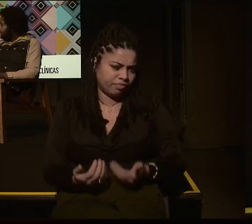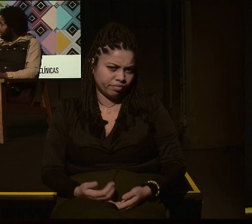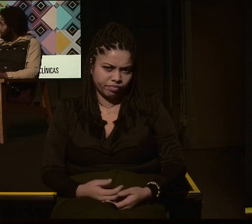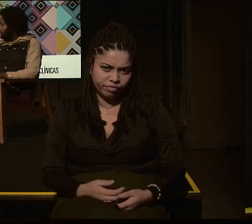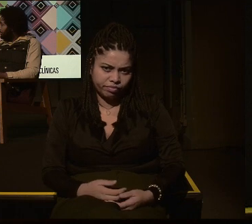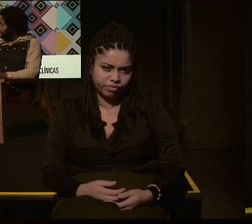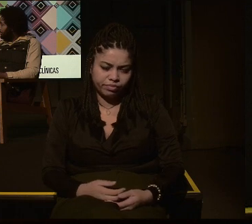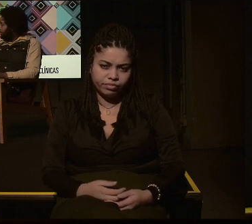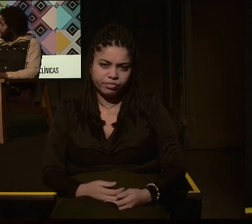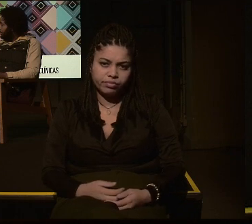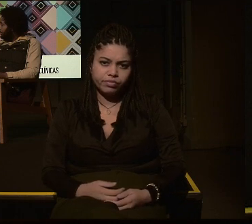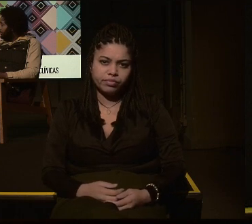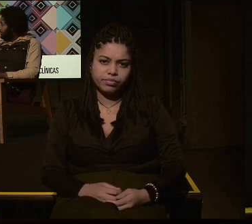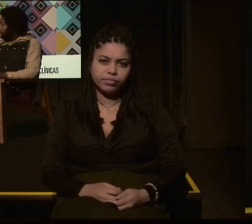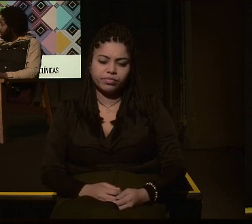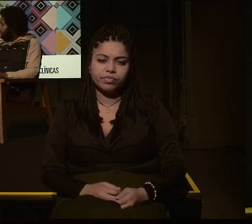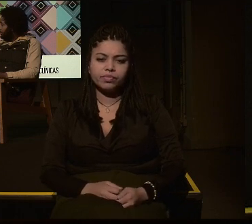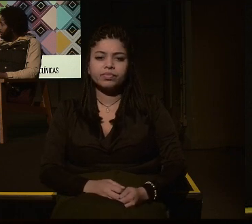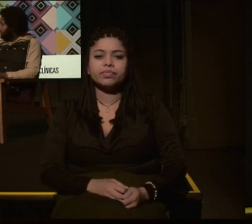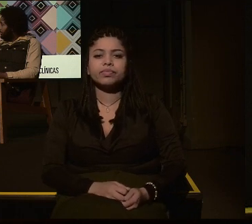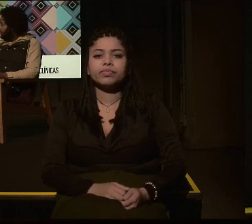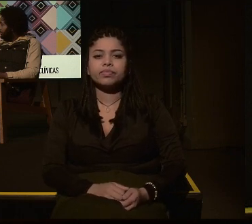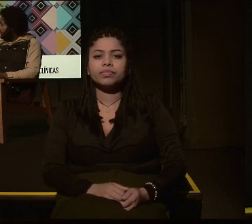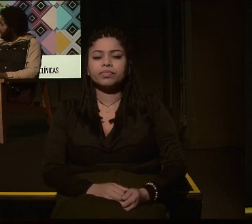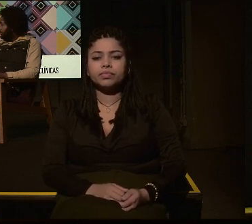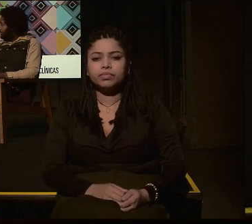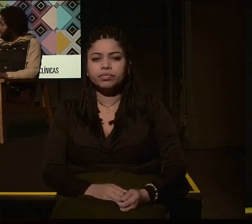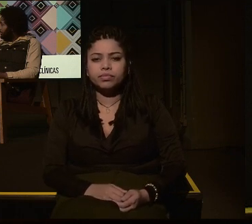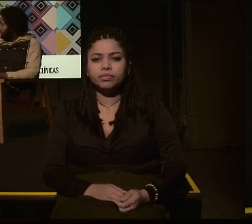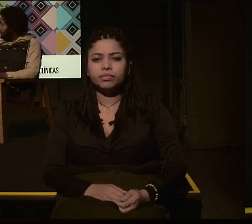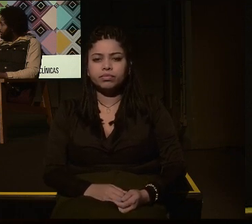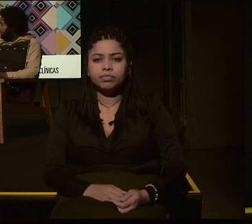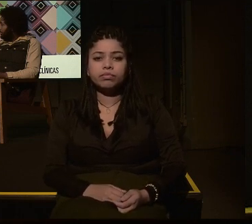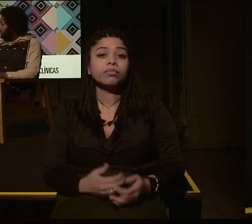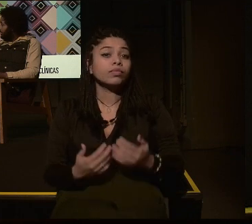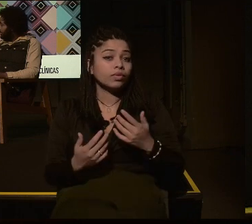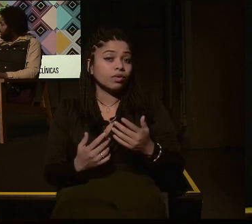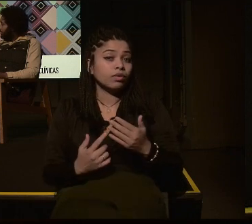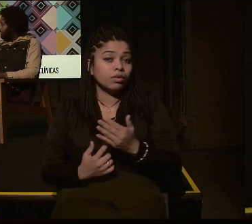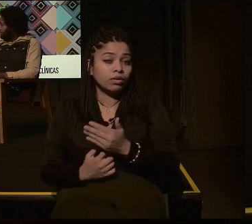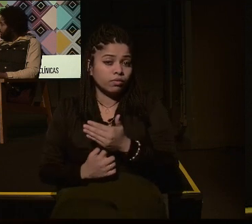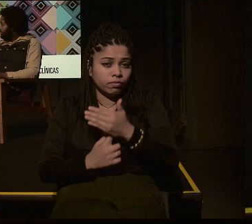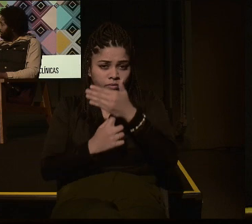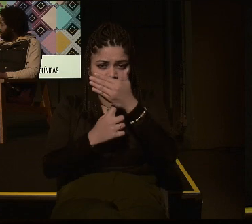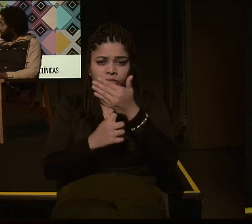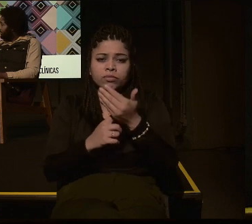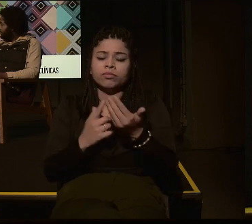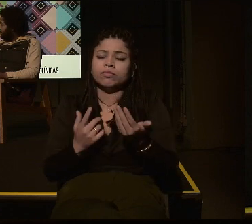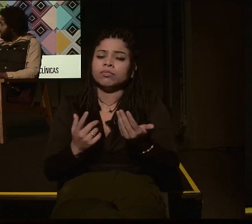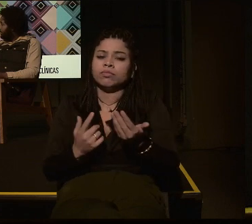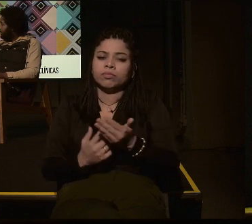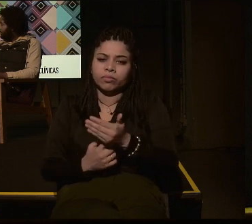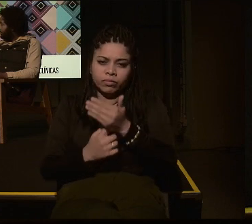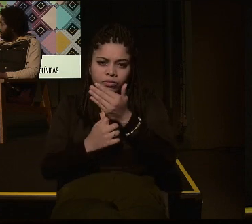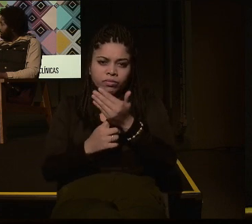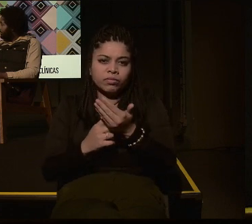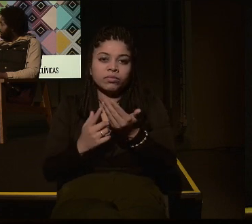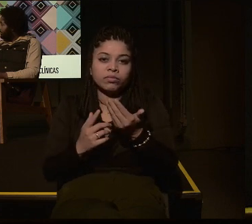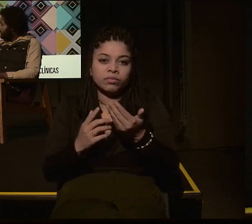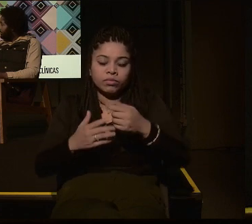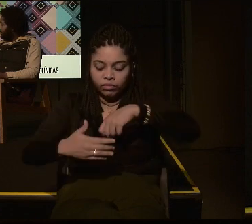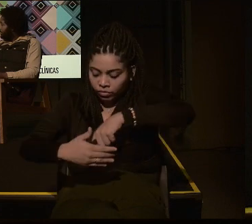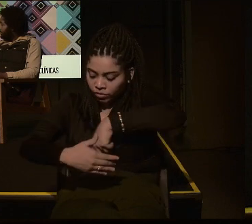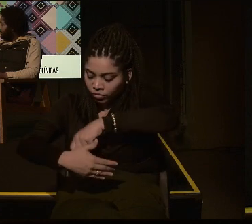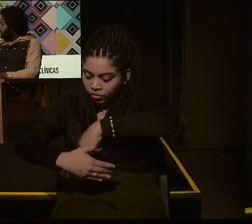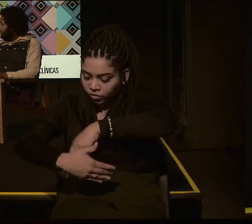É. Essa produção, essa tecnologia, essa produção de